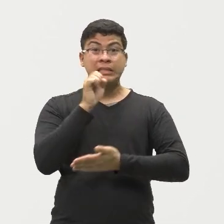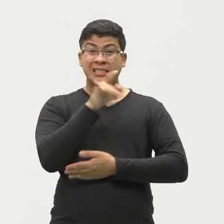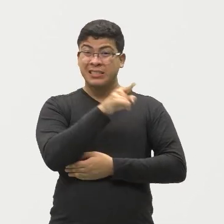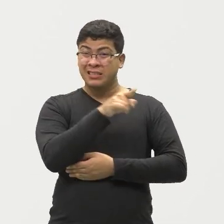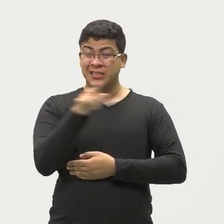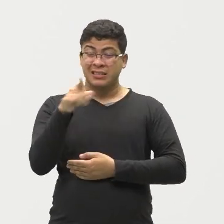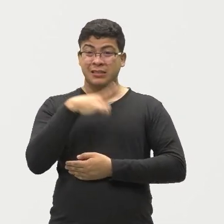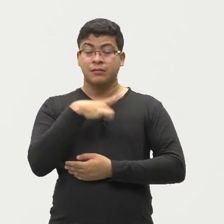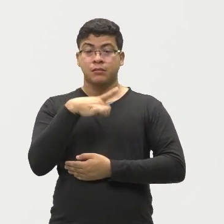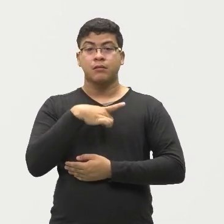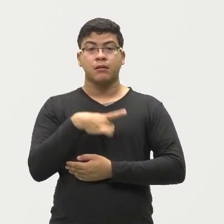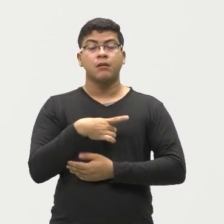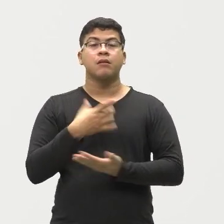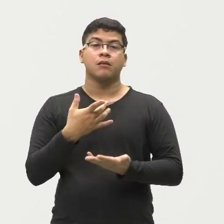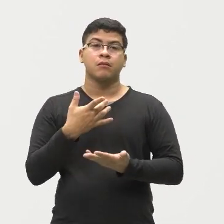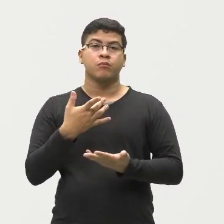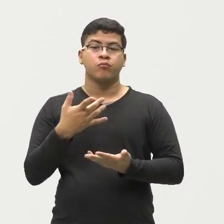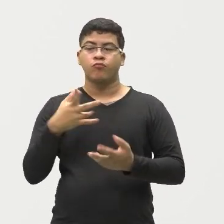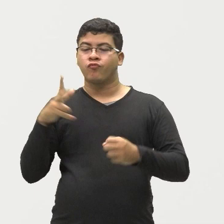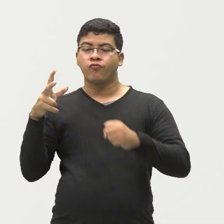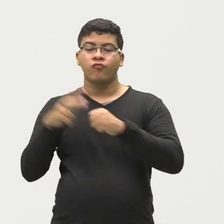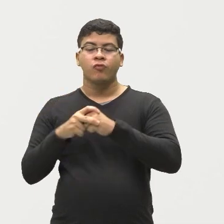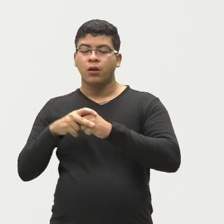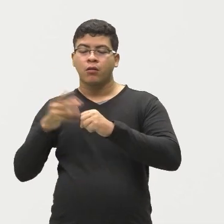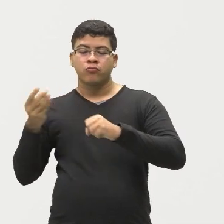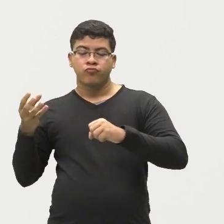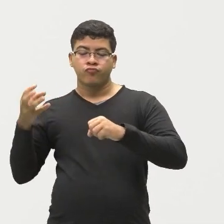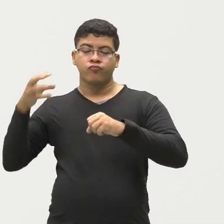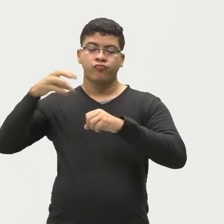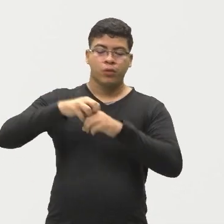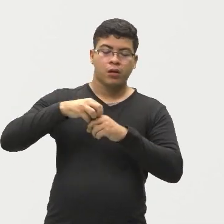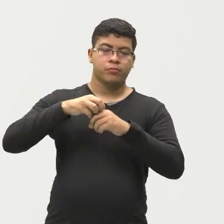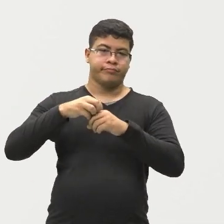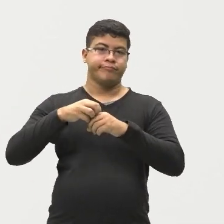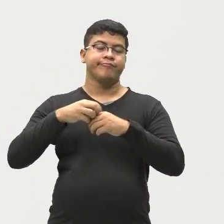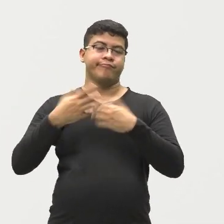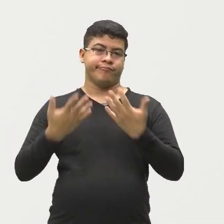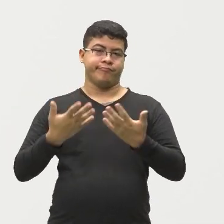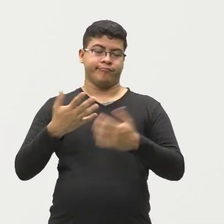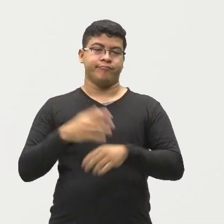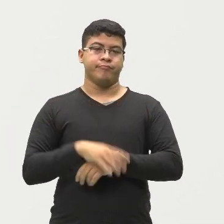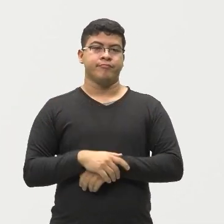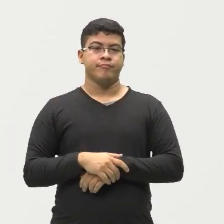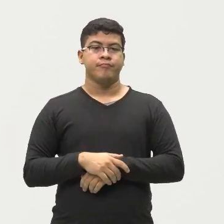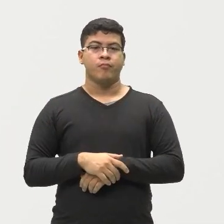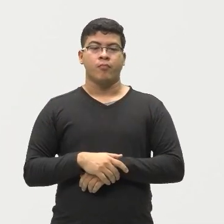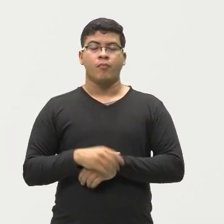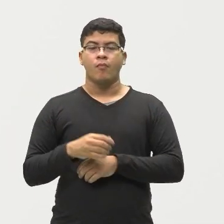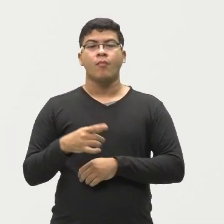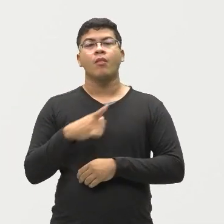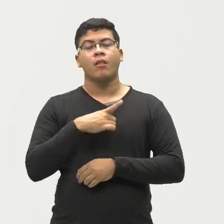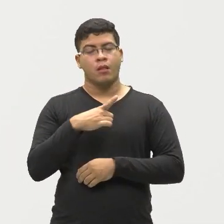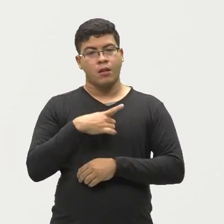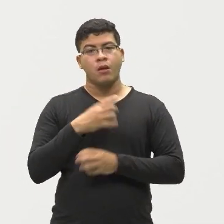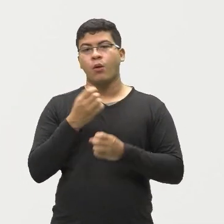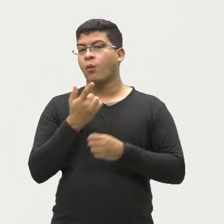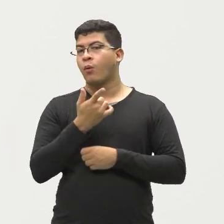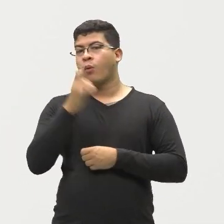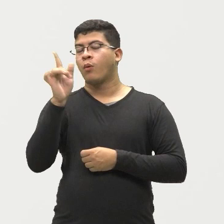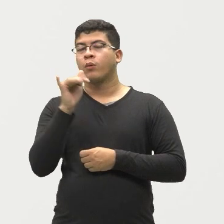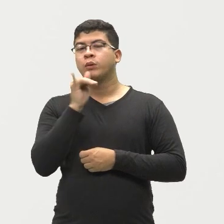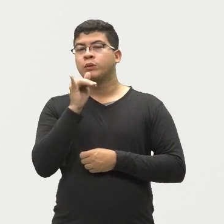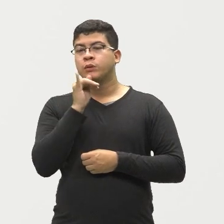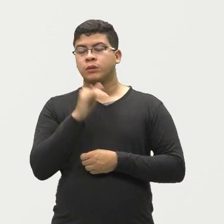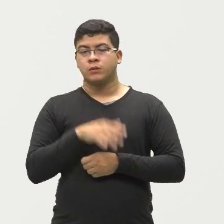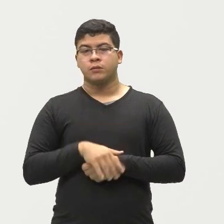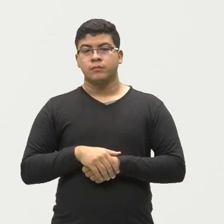eu vou estar levando esse contaminante aí para o meu organismo. E aí nós trouxemos para vocês também o caso que